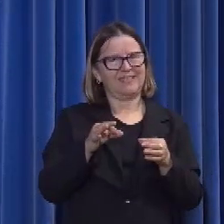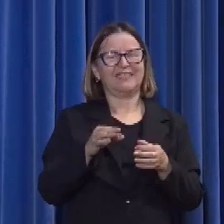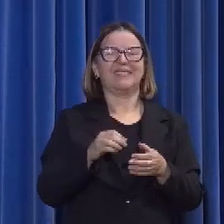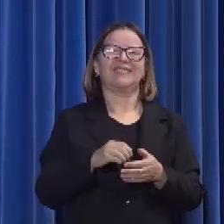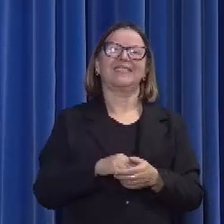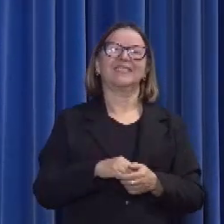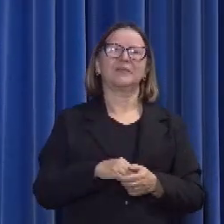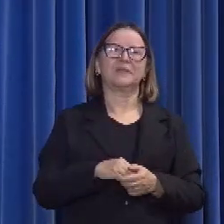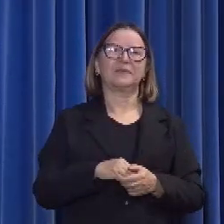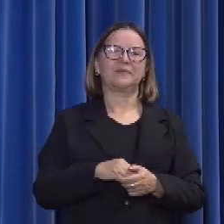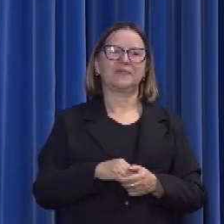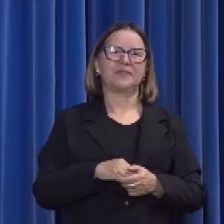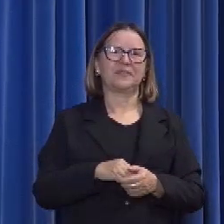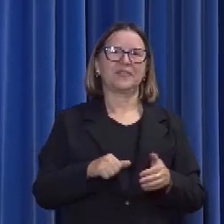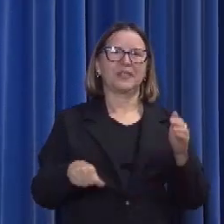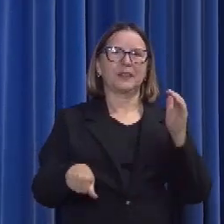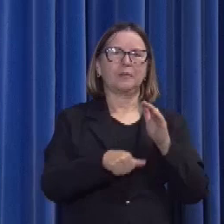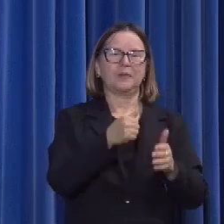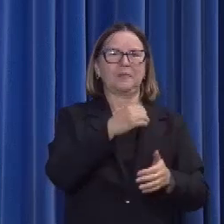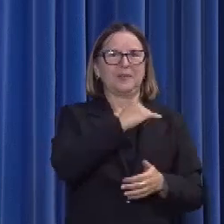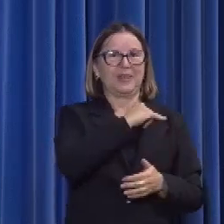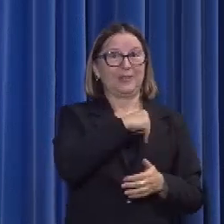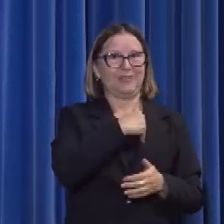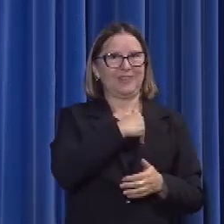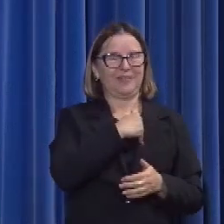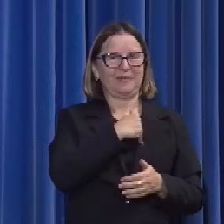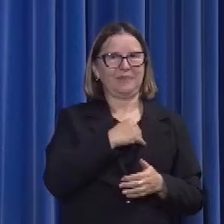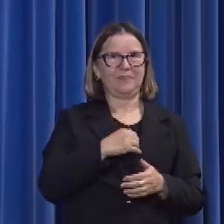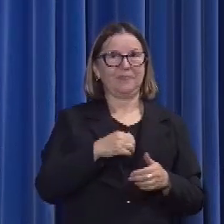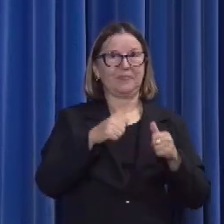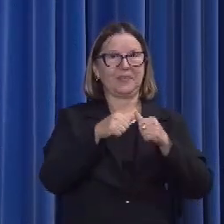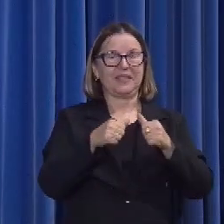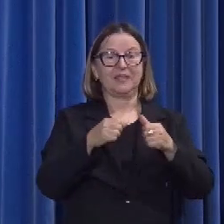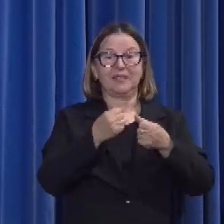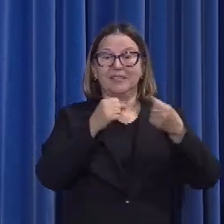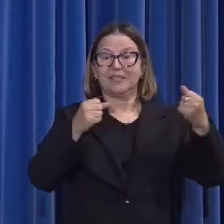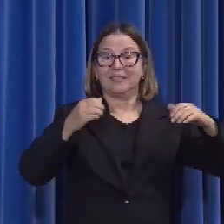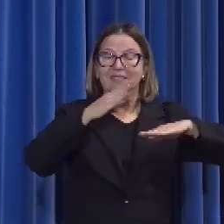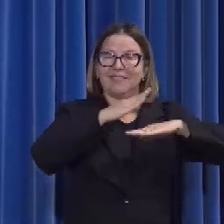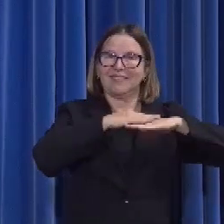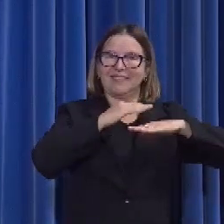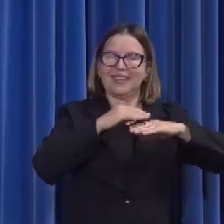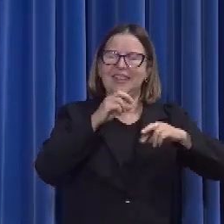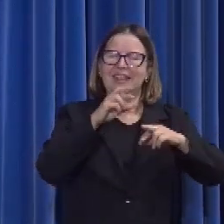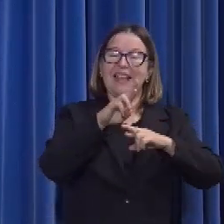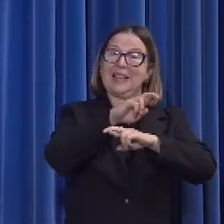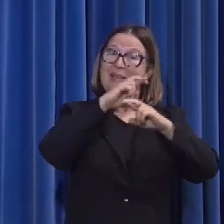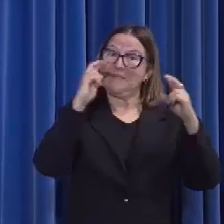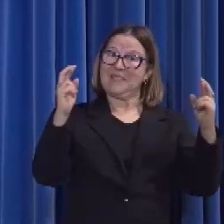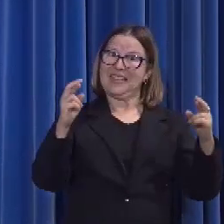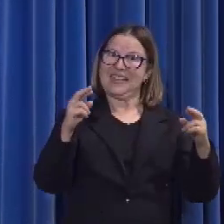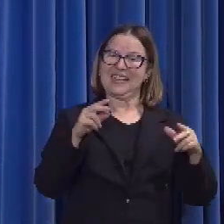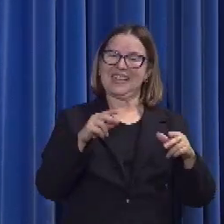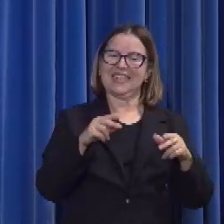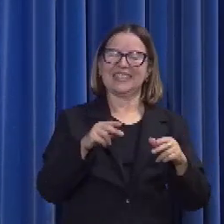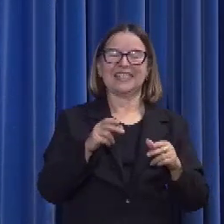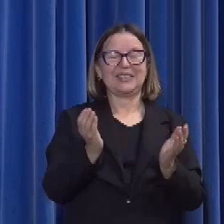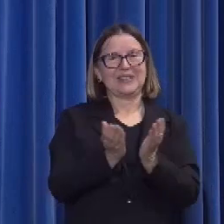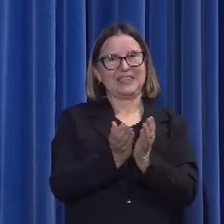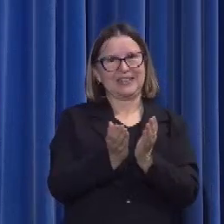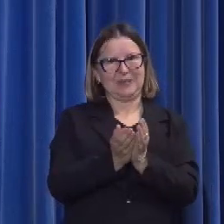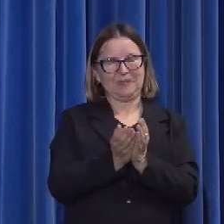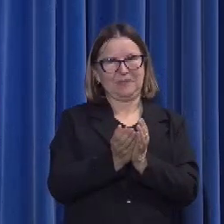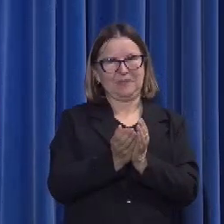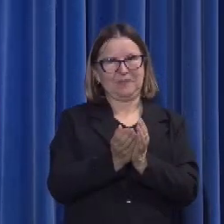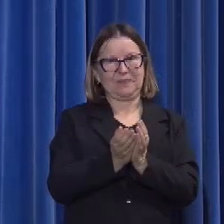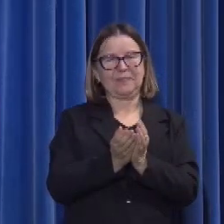E 1 João, esse é o grande consolo e a esperança do cristão em face da